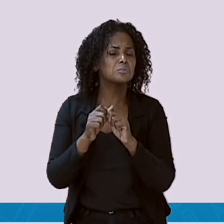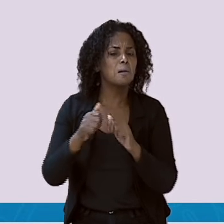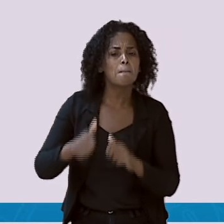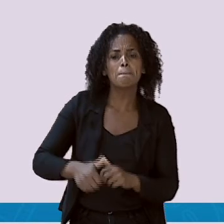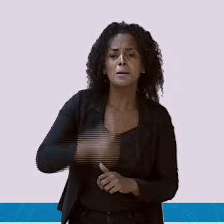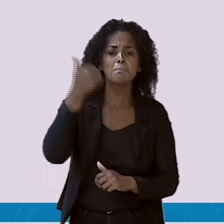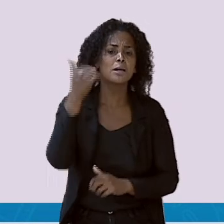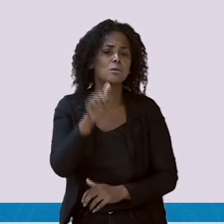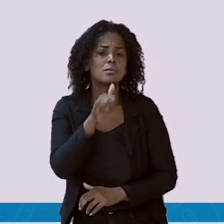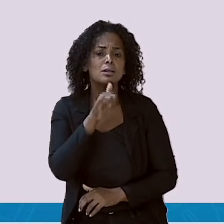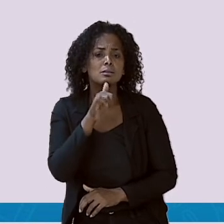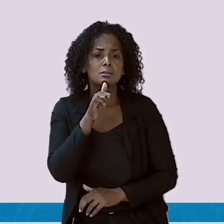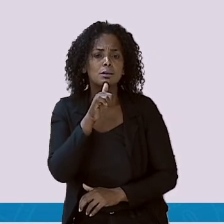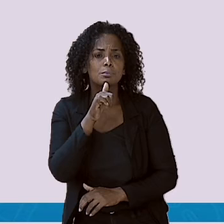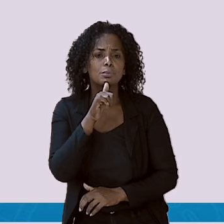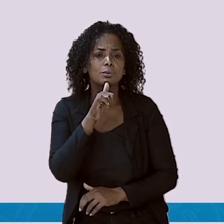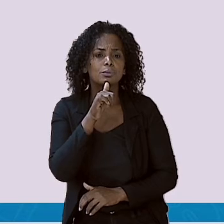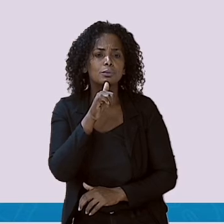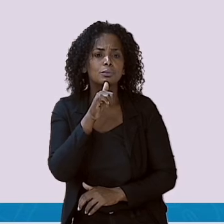número